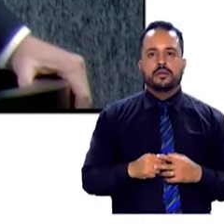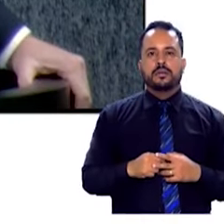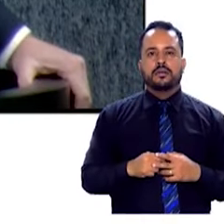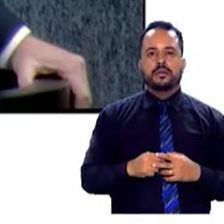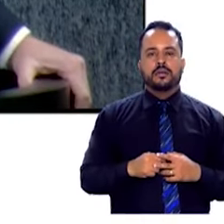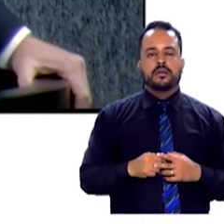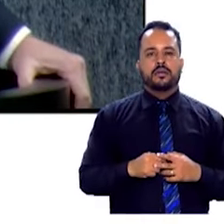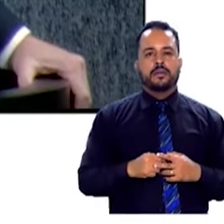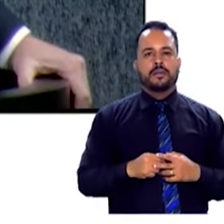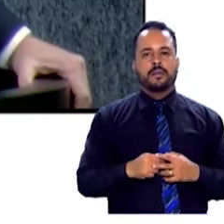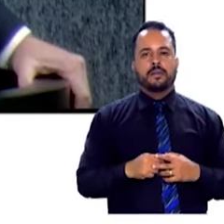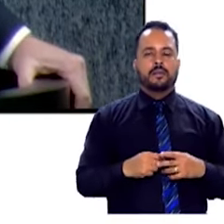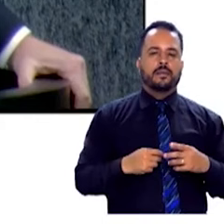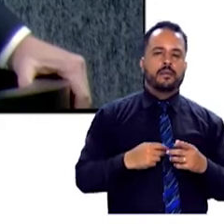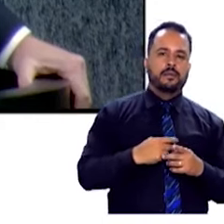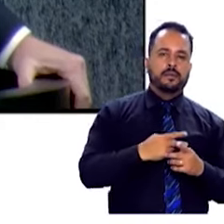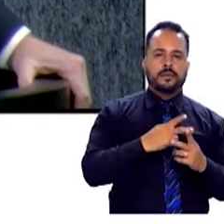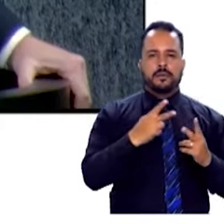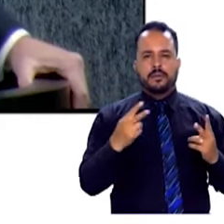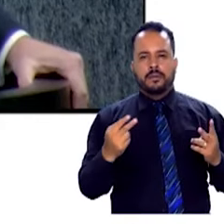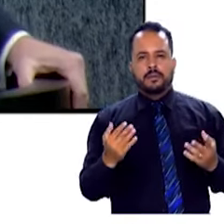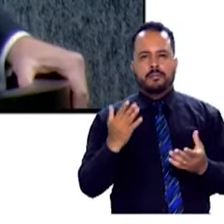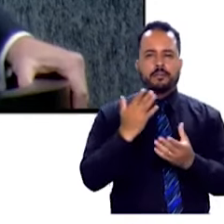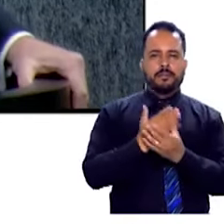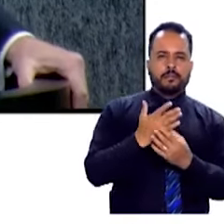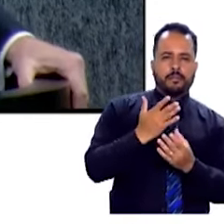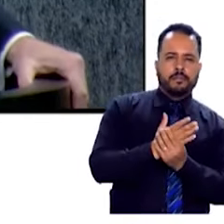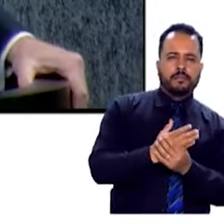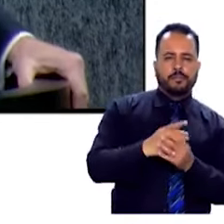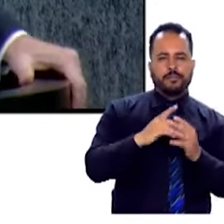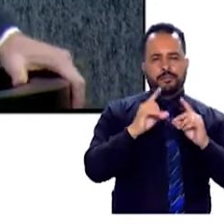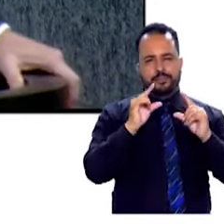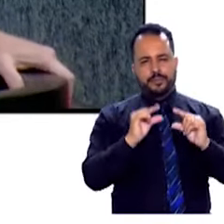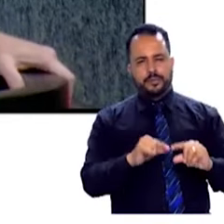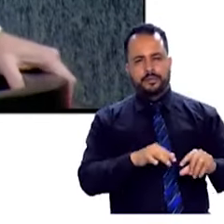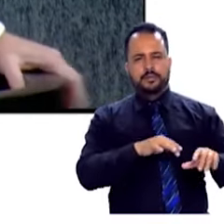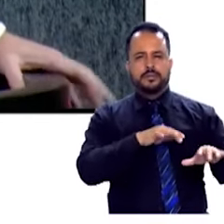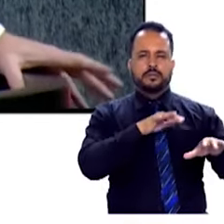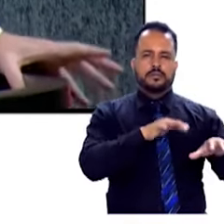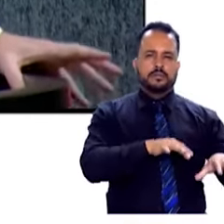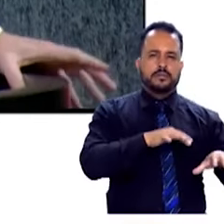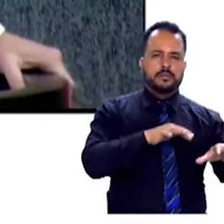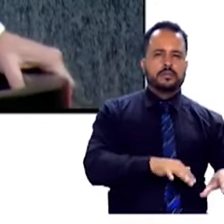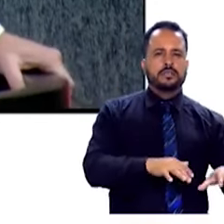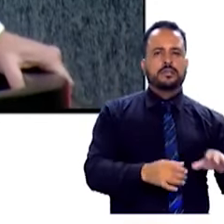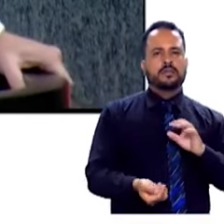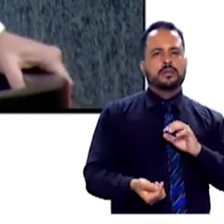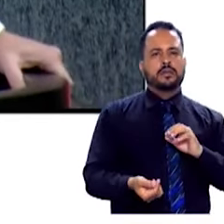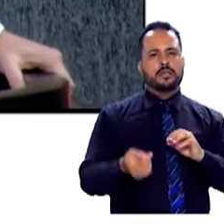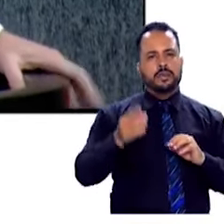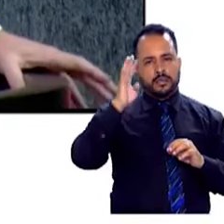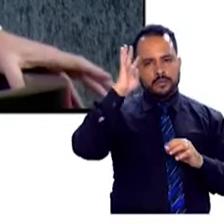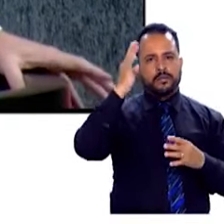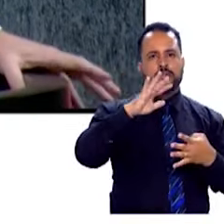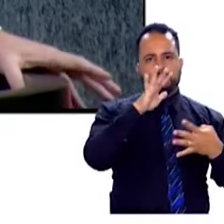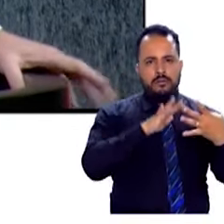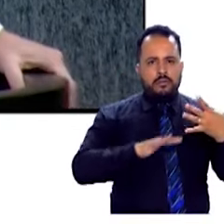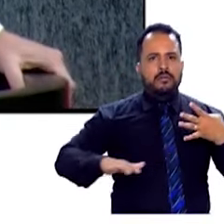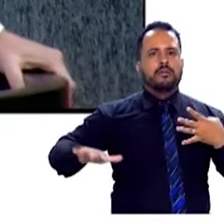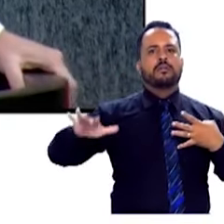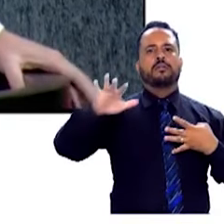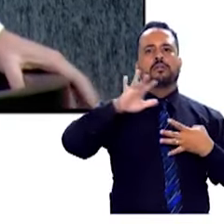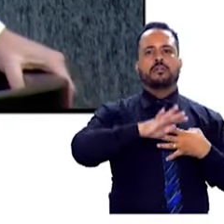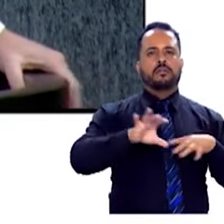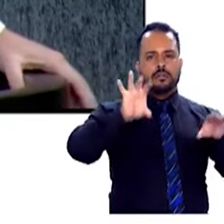Unido decide muitos poucos casos Esse sistema de precedente a a eu diria que a autoridade da suprema corte do Reino